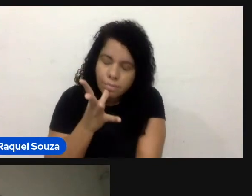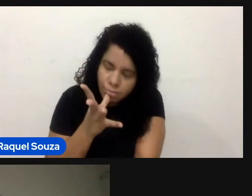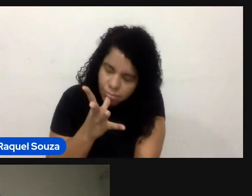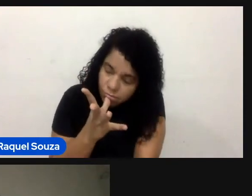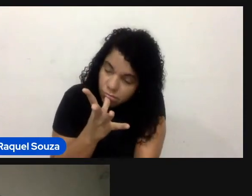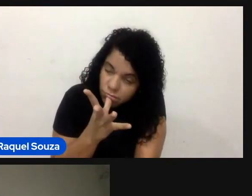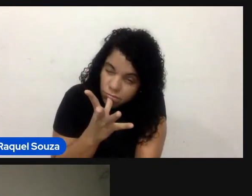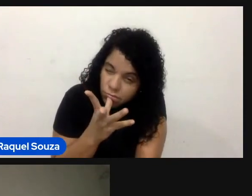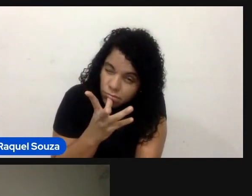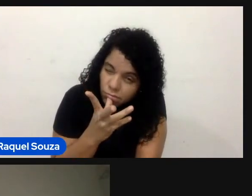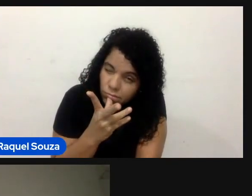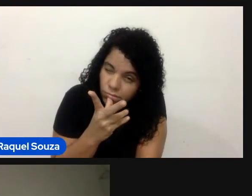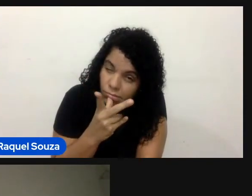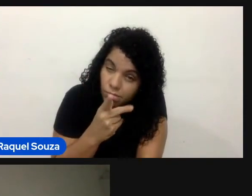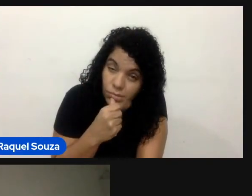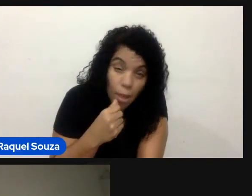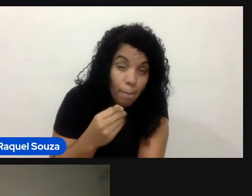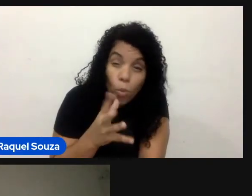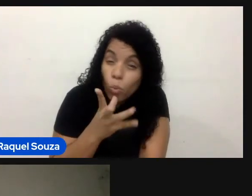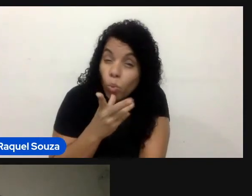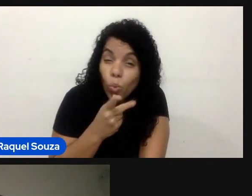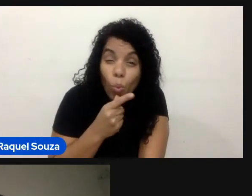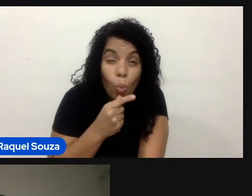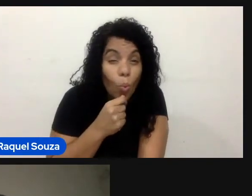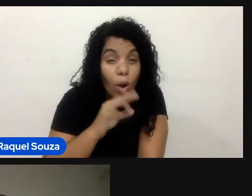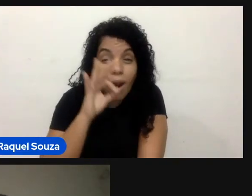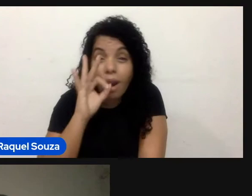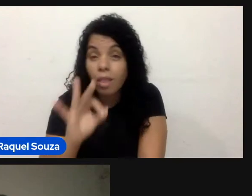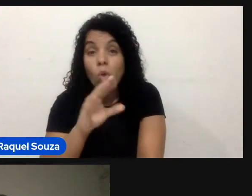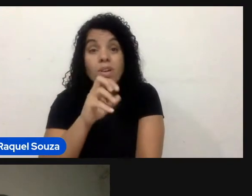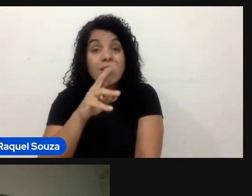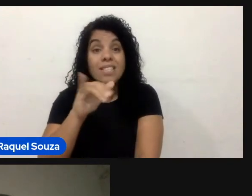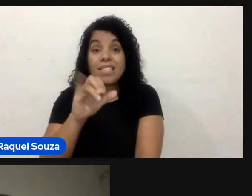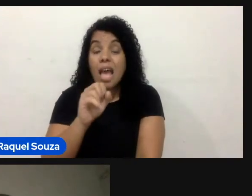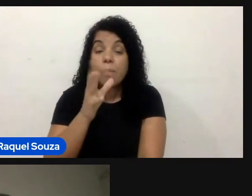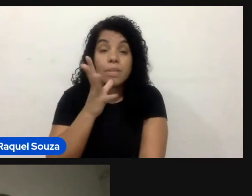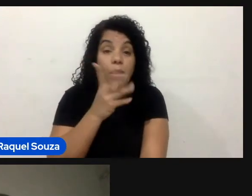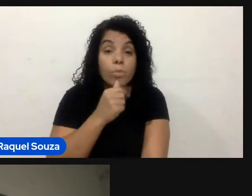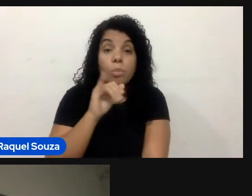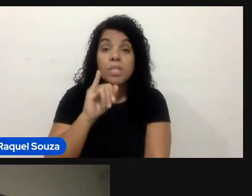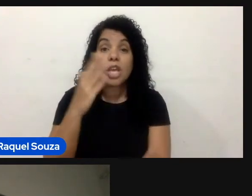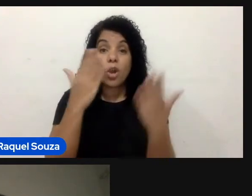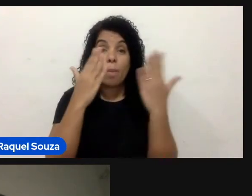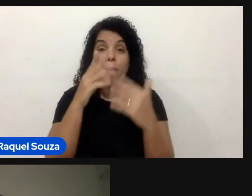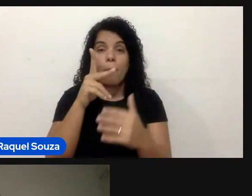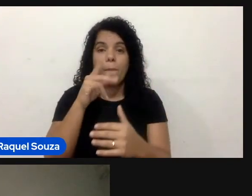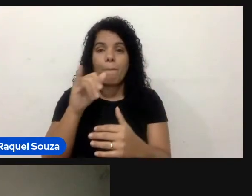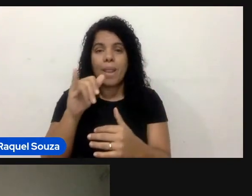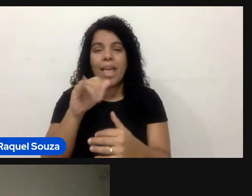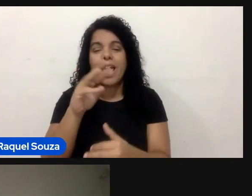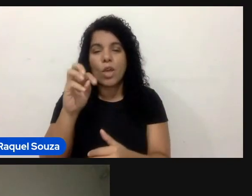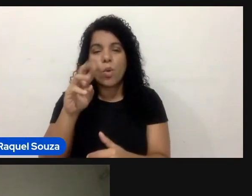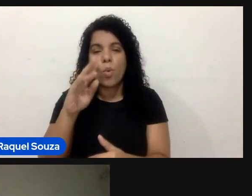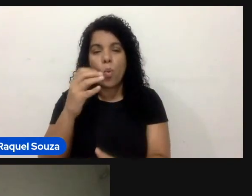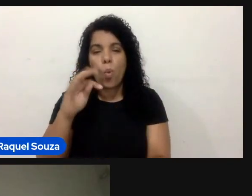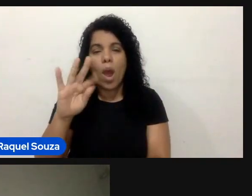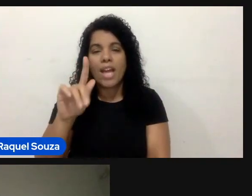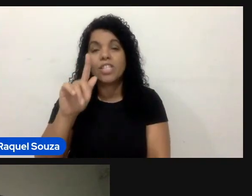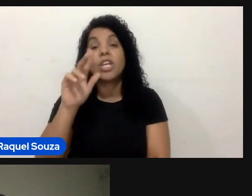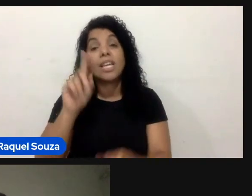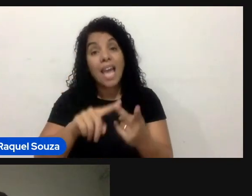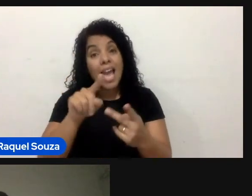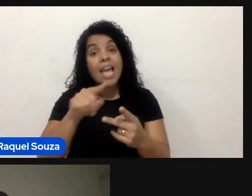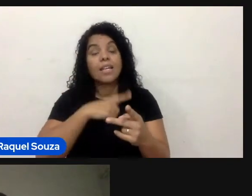É muito lento. Cypress é muito, muito, muito lento em comparação com o Playwright. E essa velocidade,